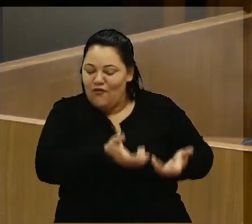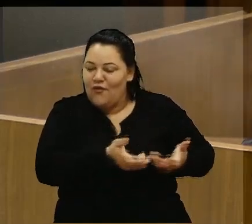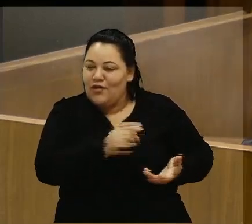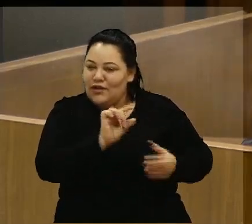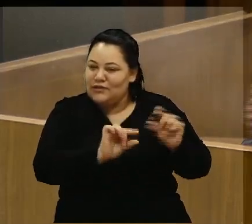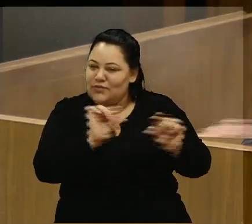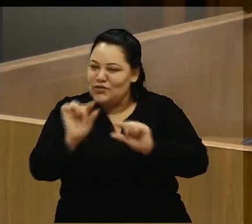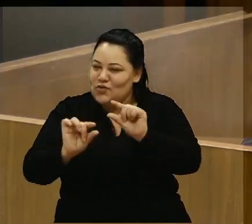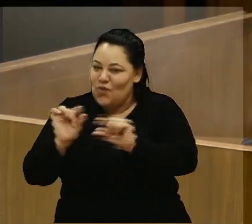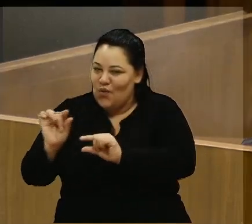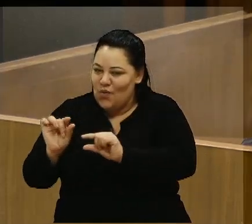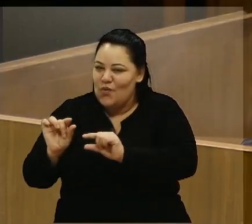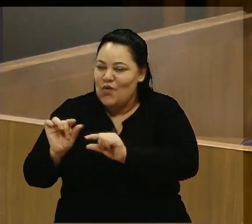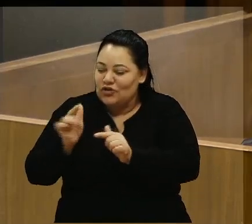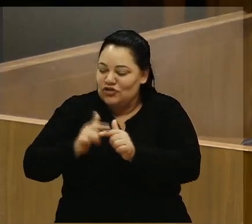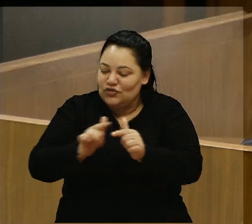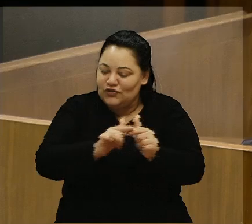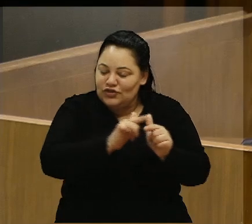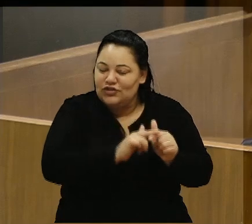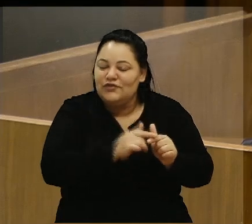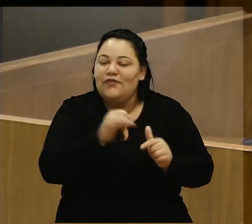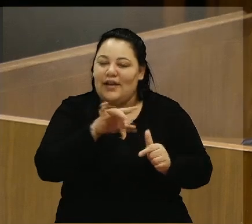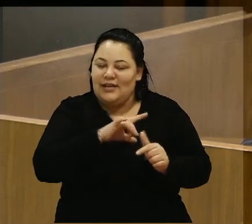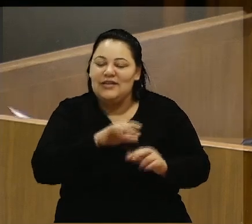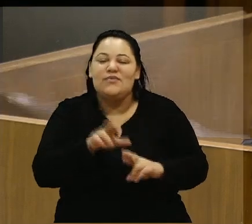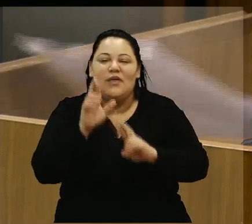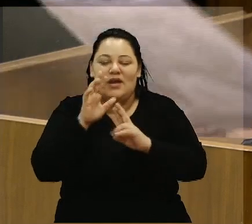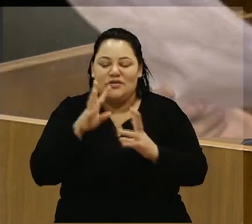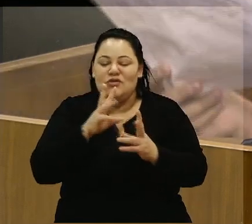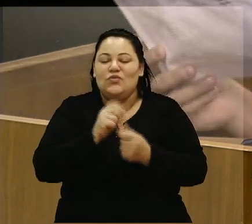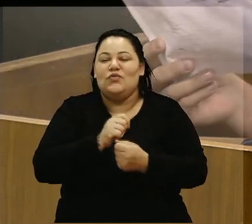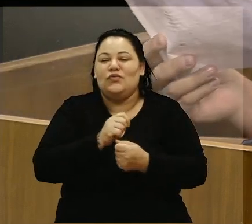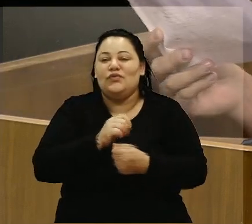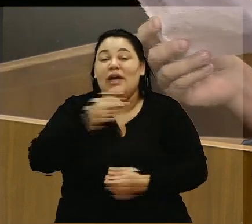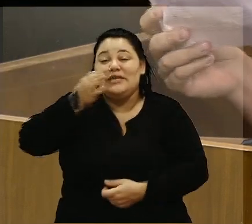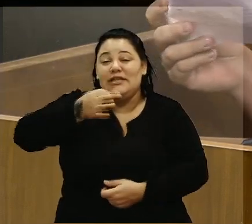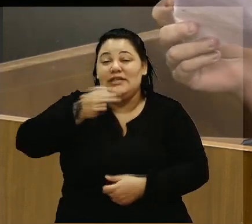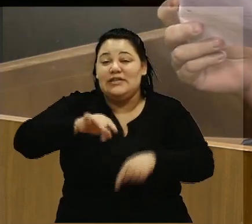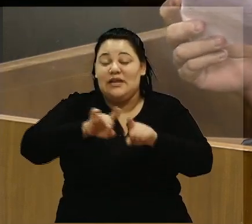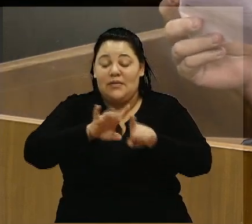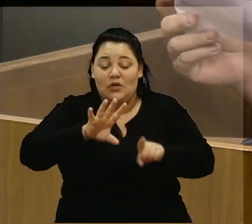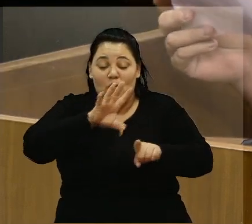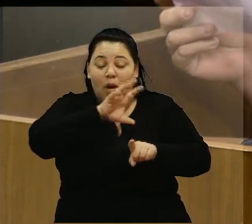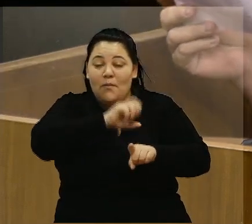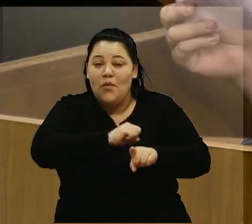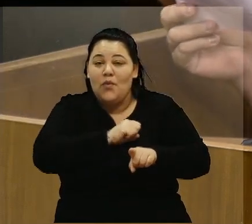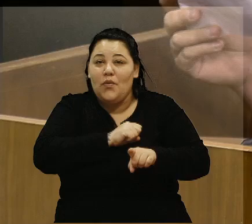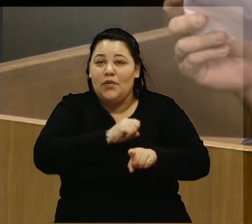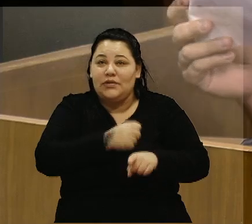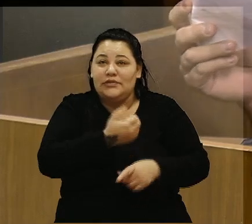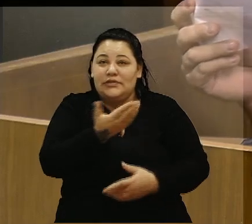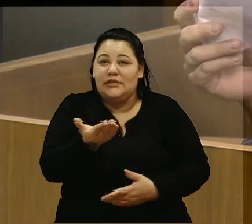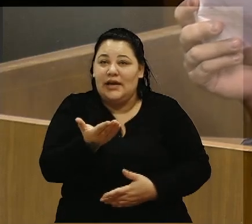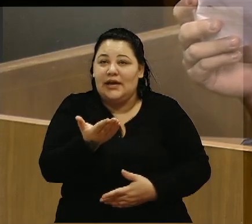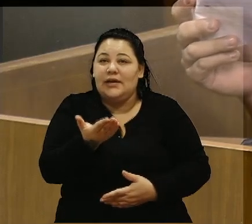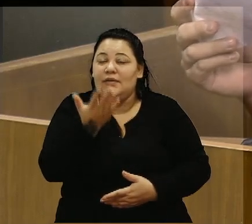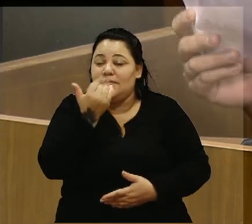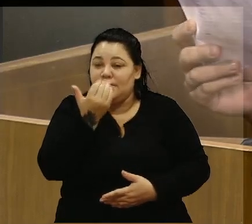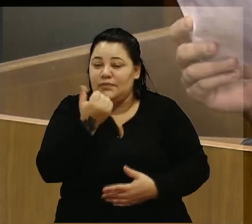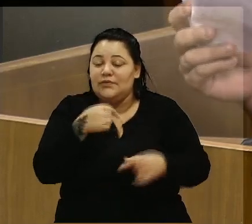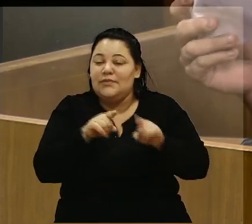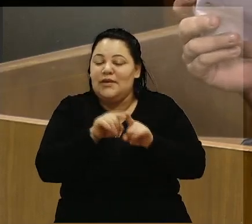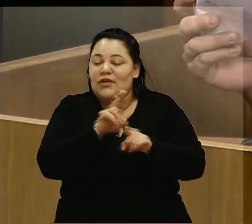tem, haverá na esquina do mundo o renovo, a certeza do que o amor também alimenta alguém. Em nome de todas as nossas